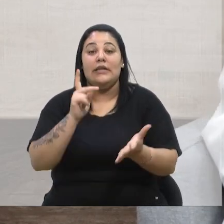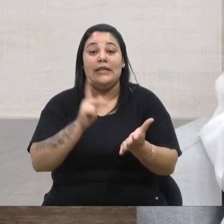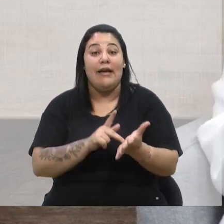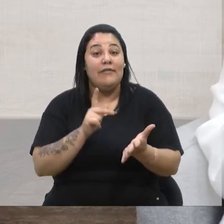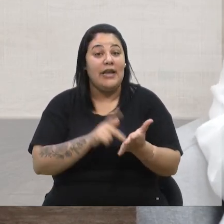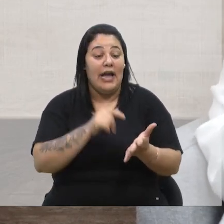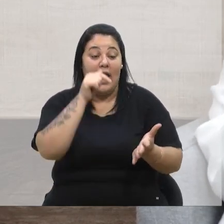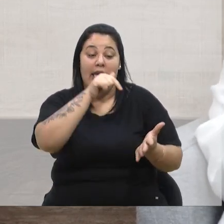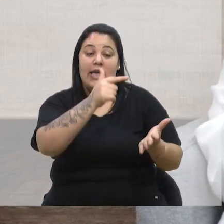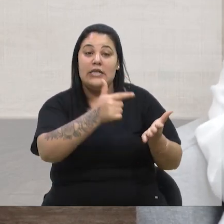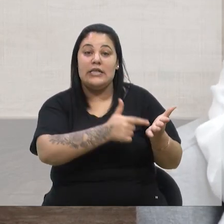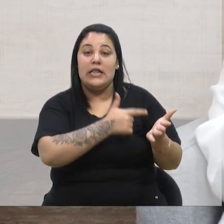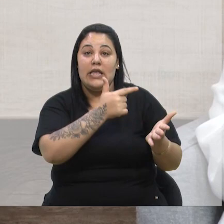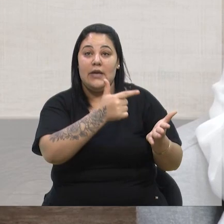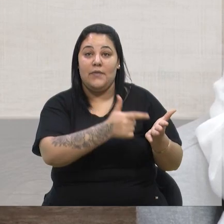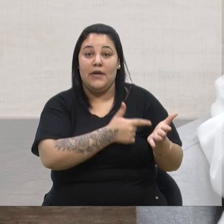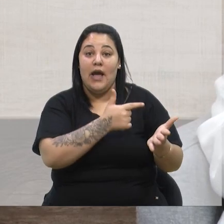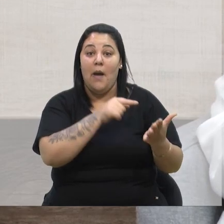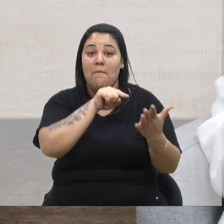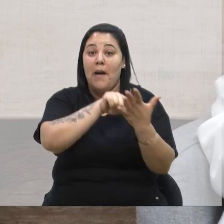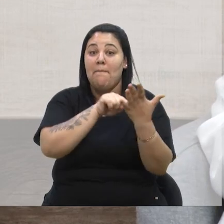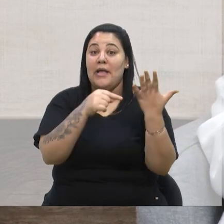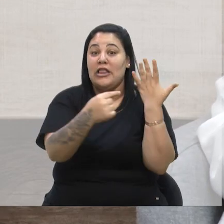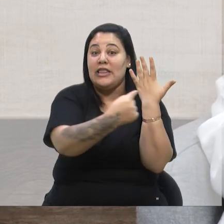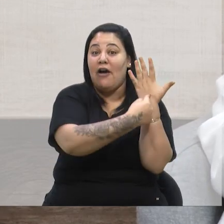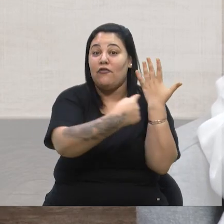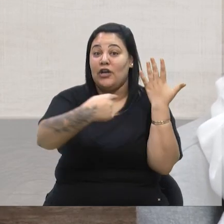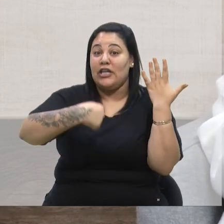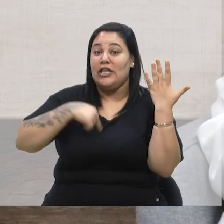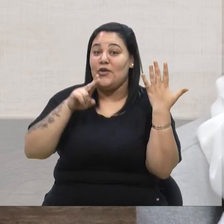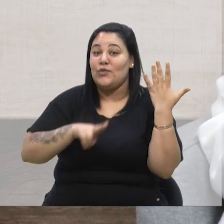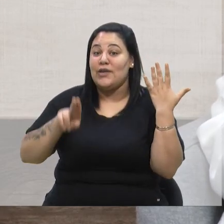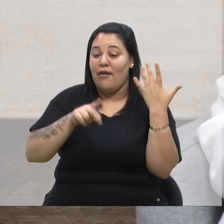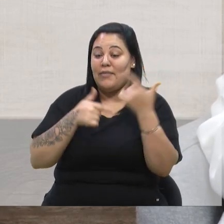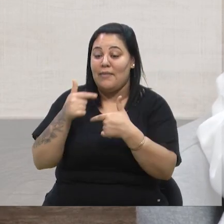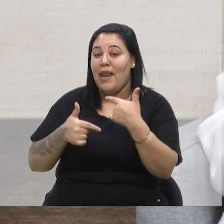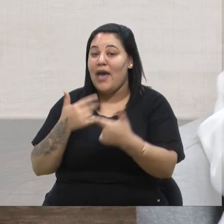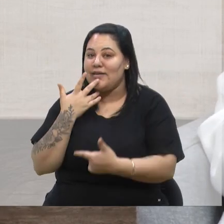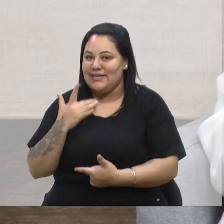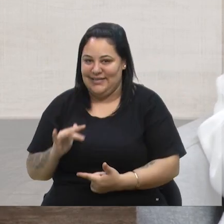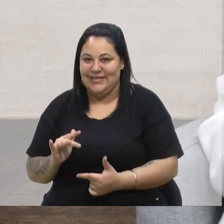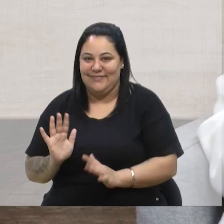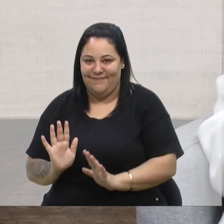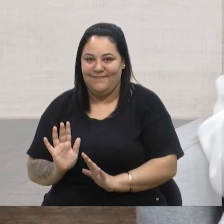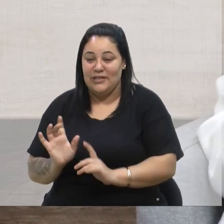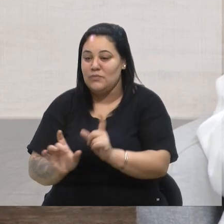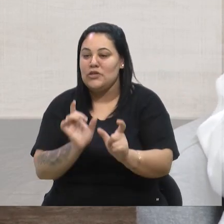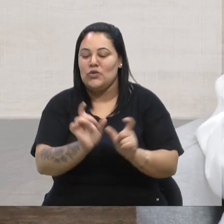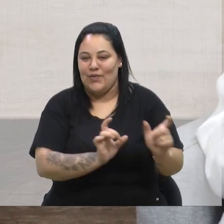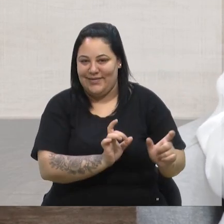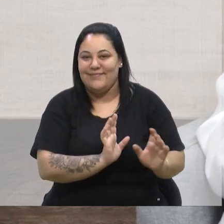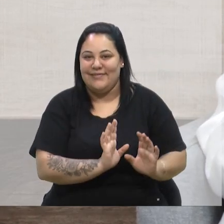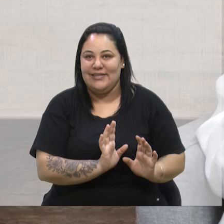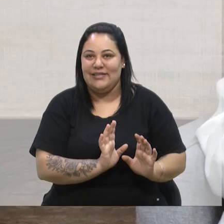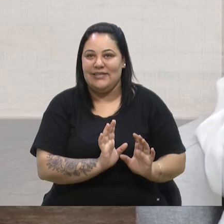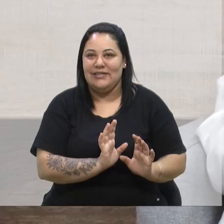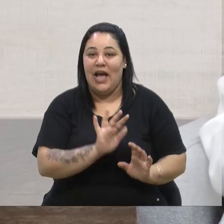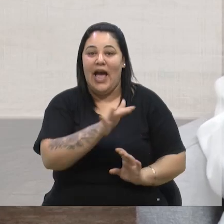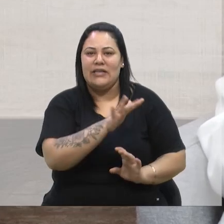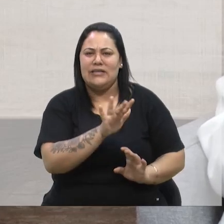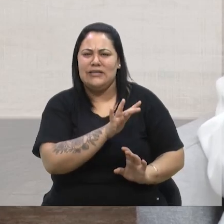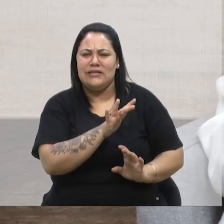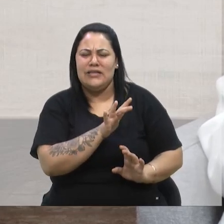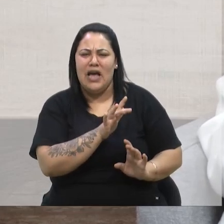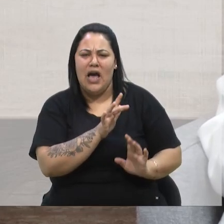esse livro, ele veio de uma metáfora que eu usava para trabalhar com os pacientes. Então, às vezes, os pacientes